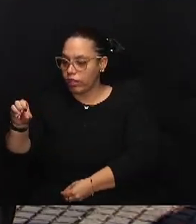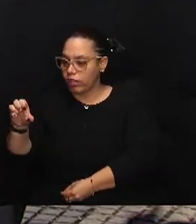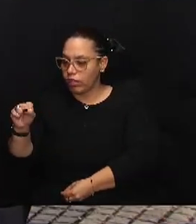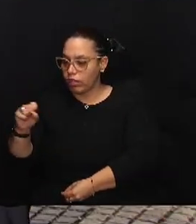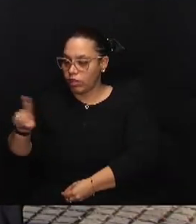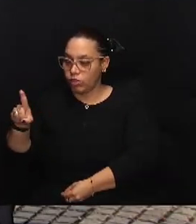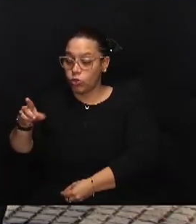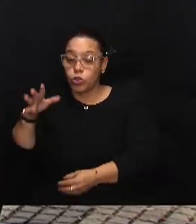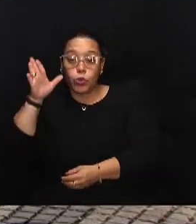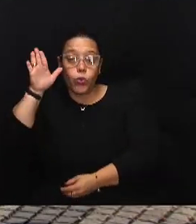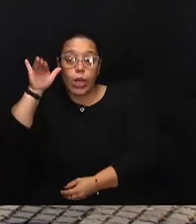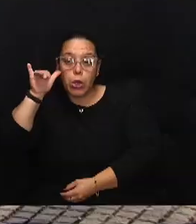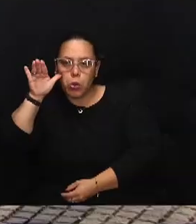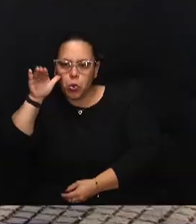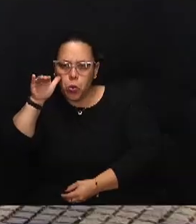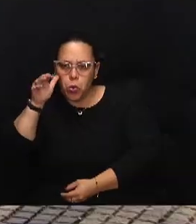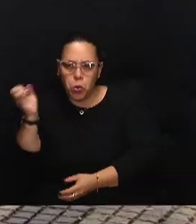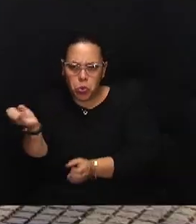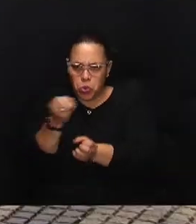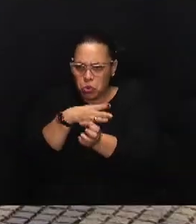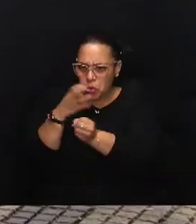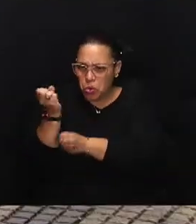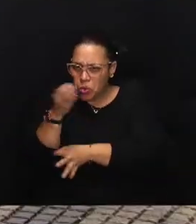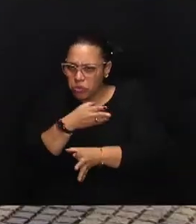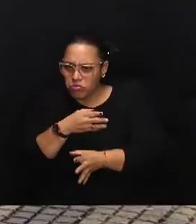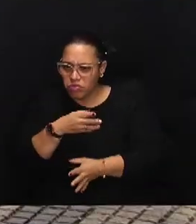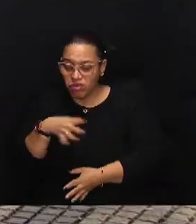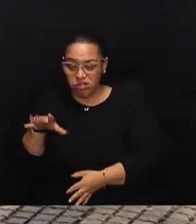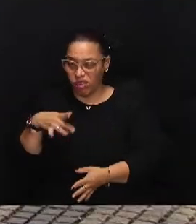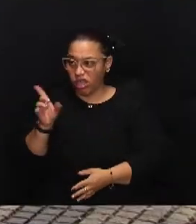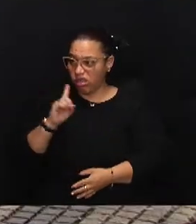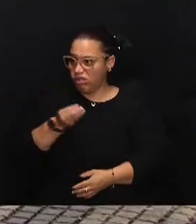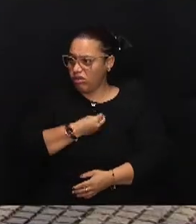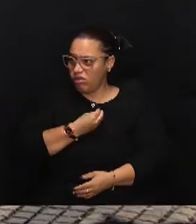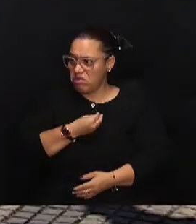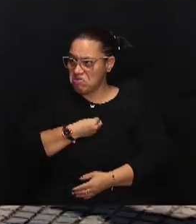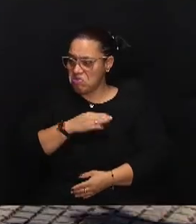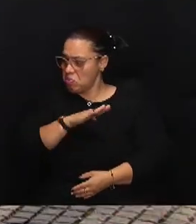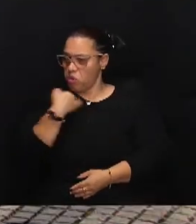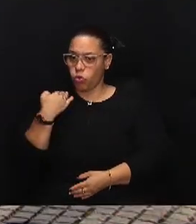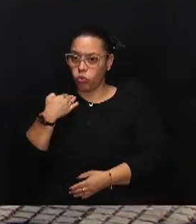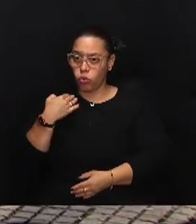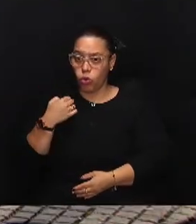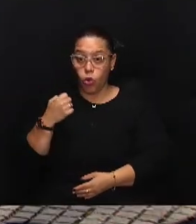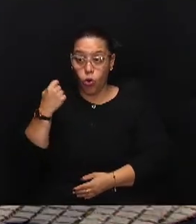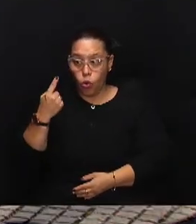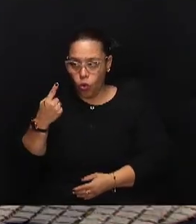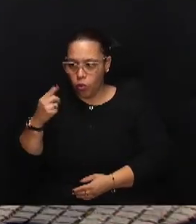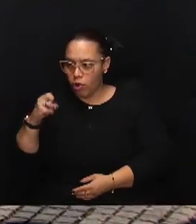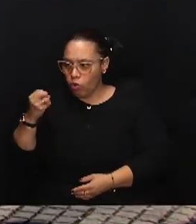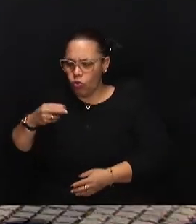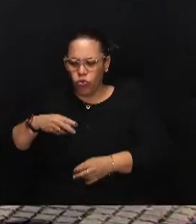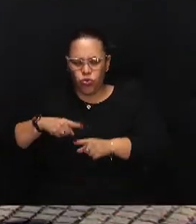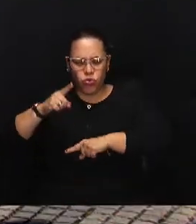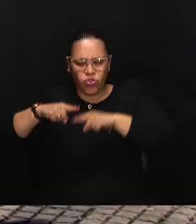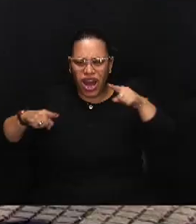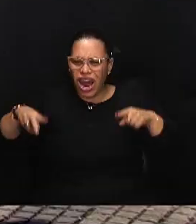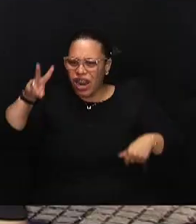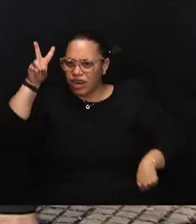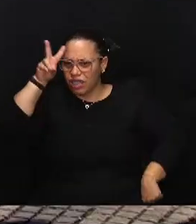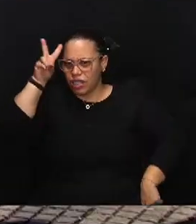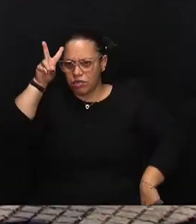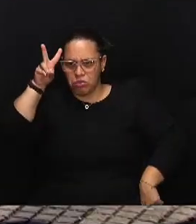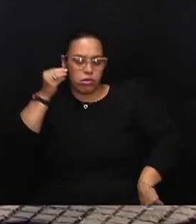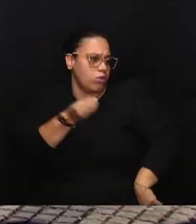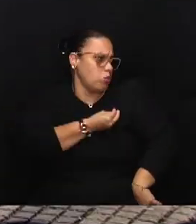ser curioso. A gente não vem ver o morto aqui, a gente vem ver uma ou várias histórias. Sim, é muita vida junto,